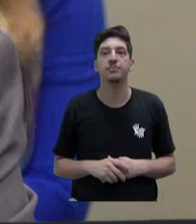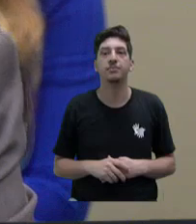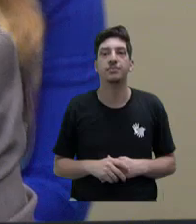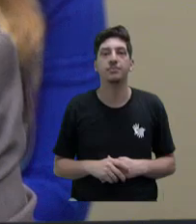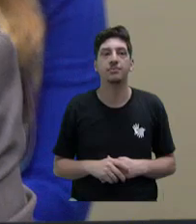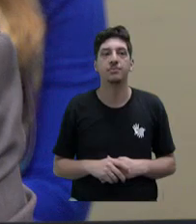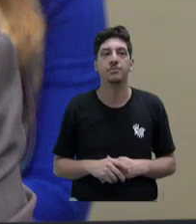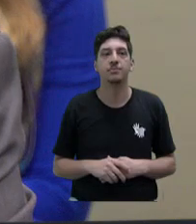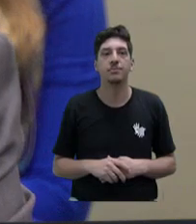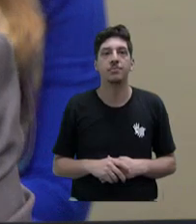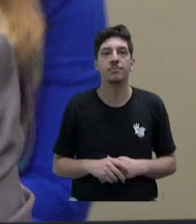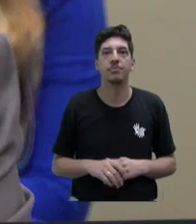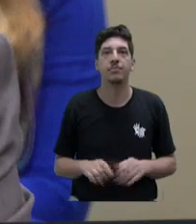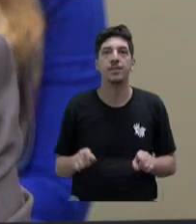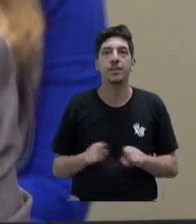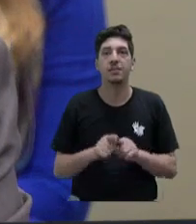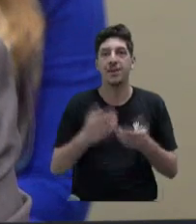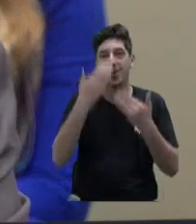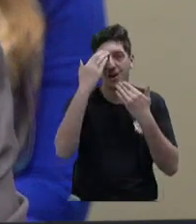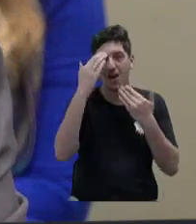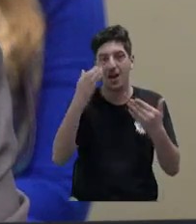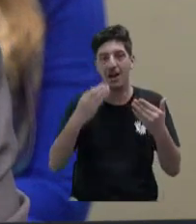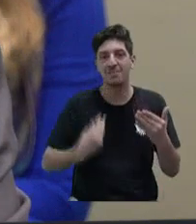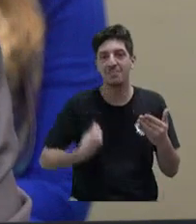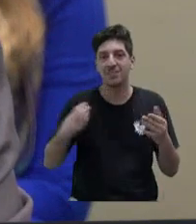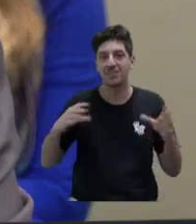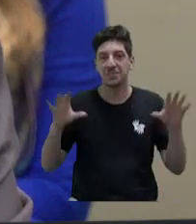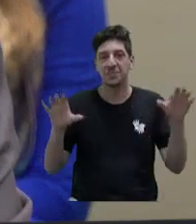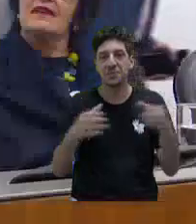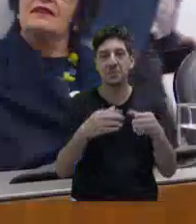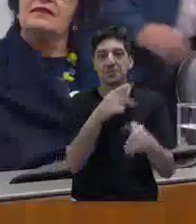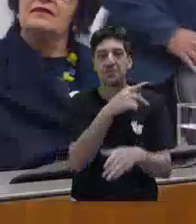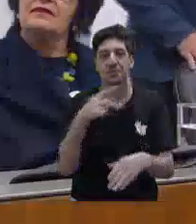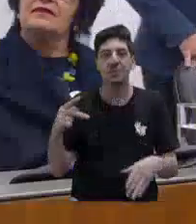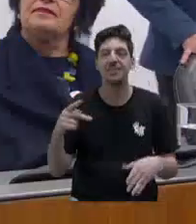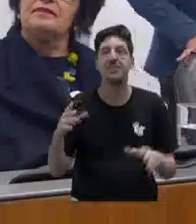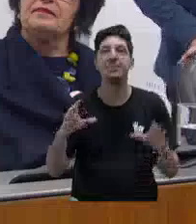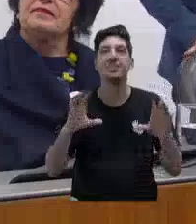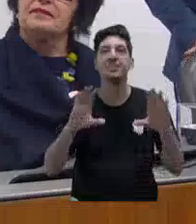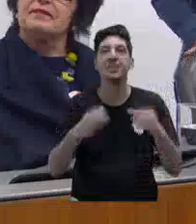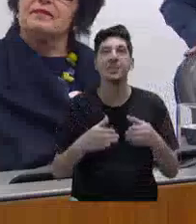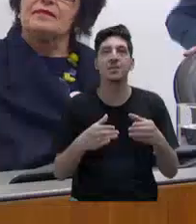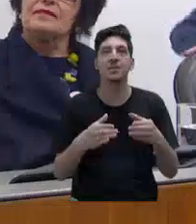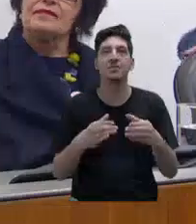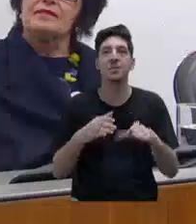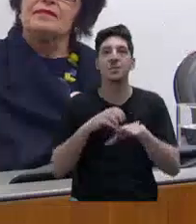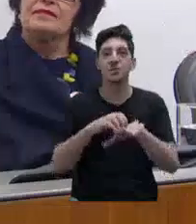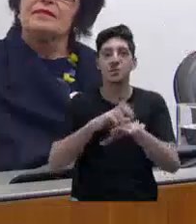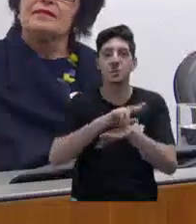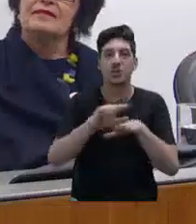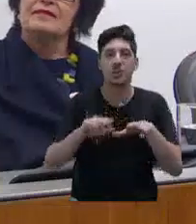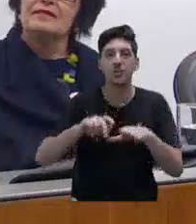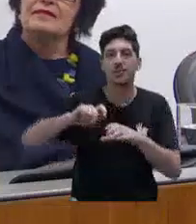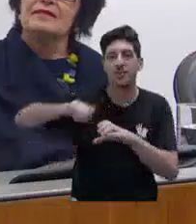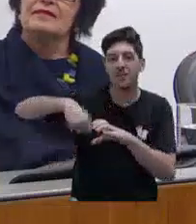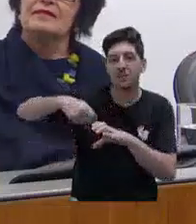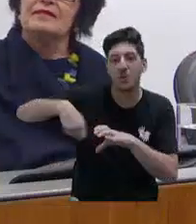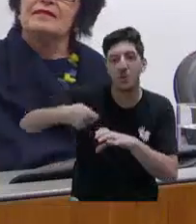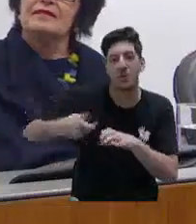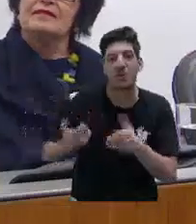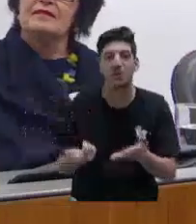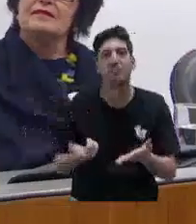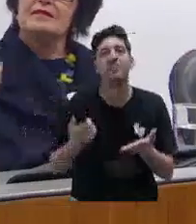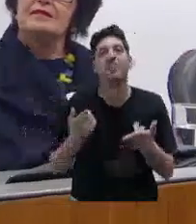Agradecer a presença de toda a sua equipe, do presidente da Comissão de Turismo e Gastronomia.